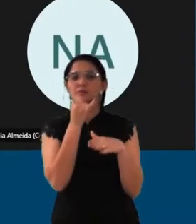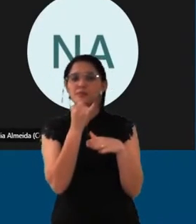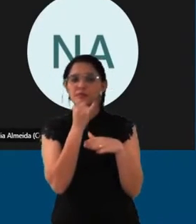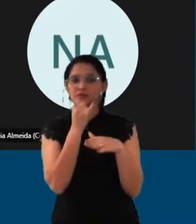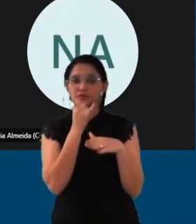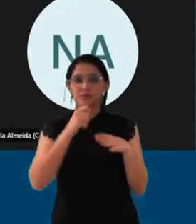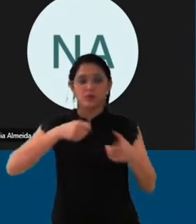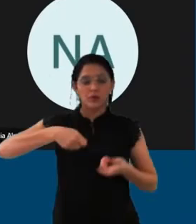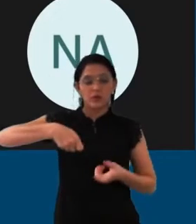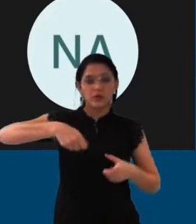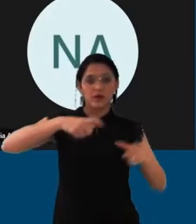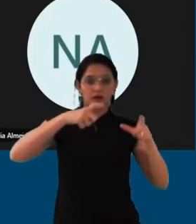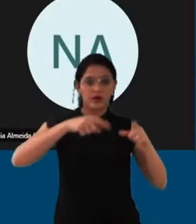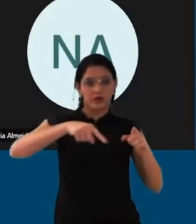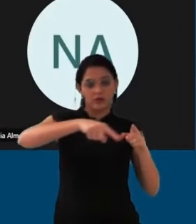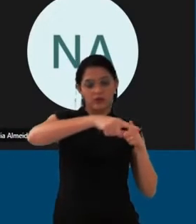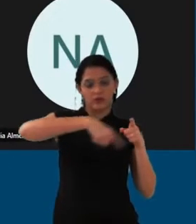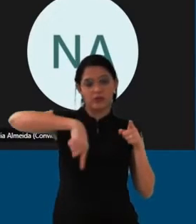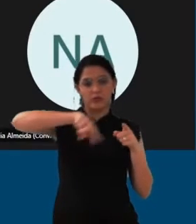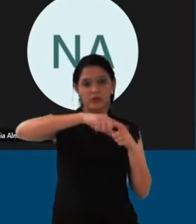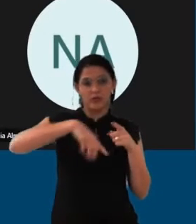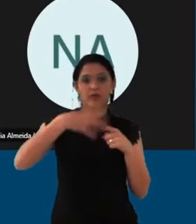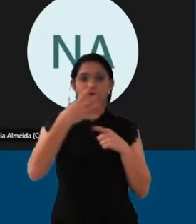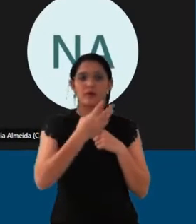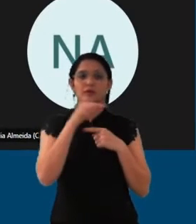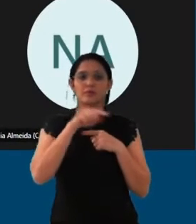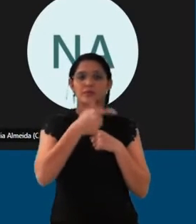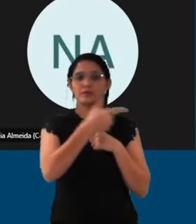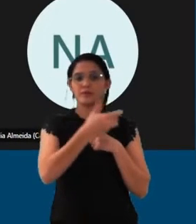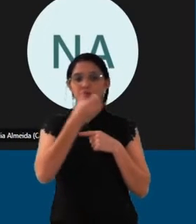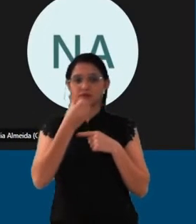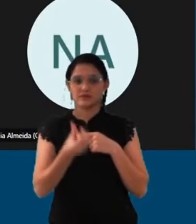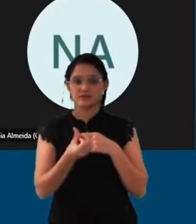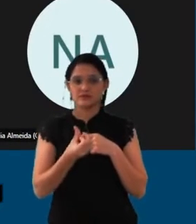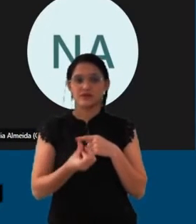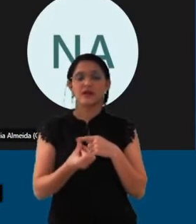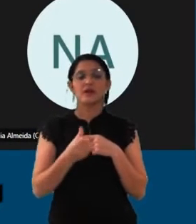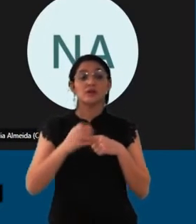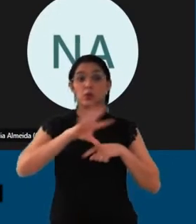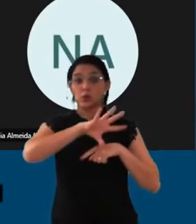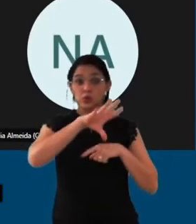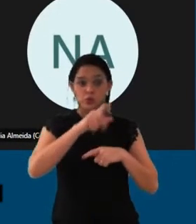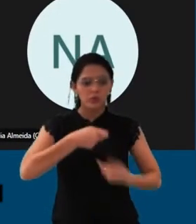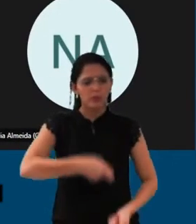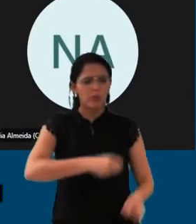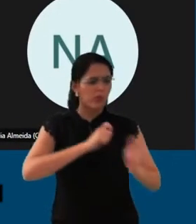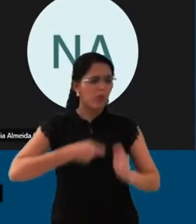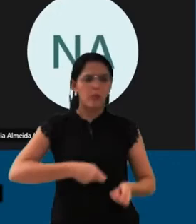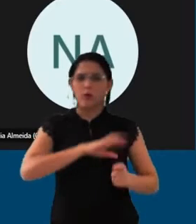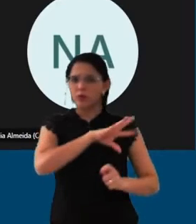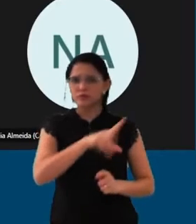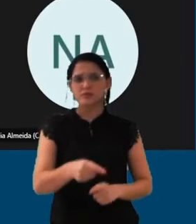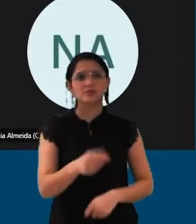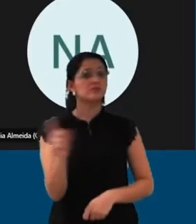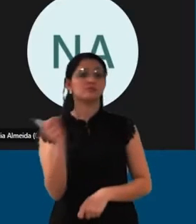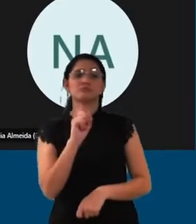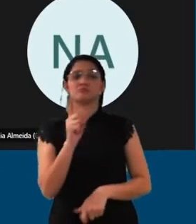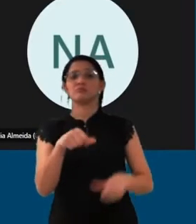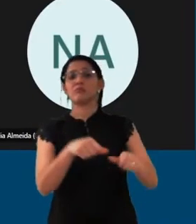pit final em toda essa região dos 4,26 hectares. Em função disso, que ela não